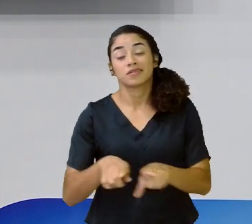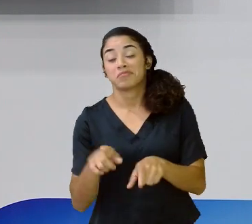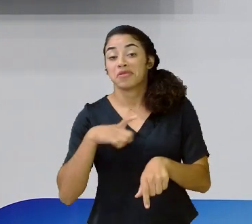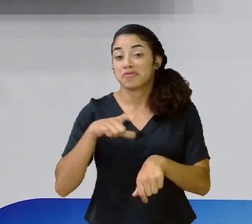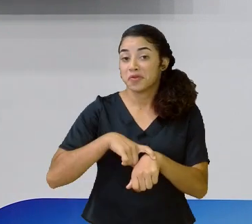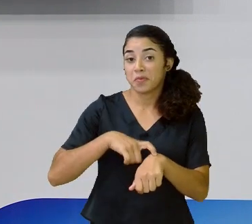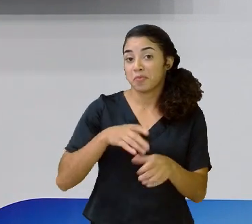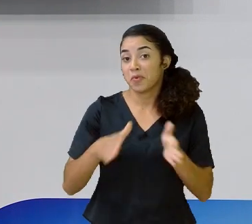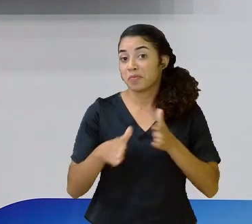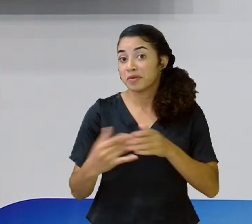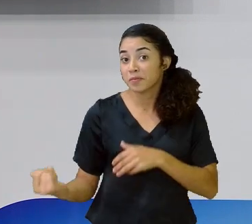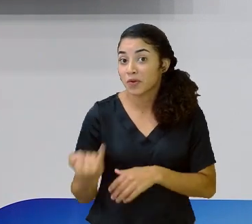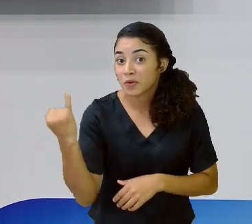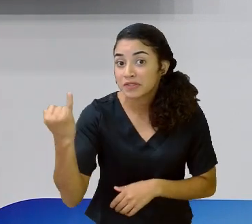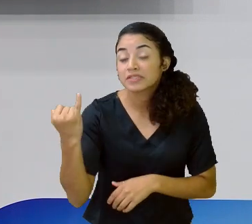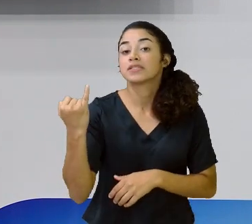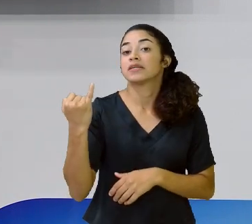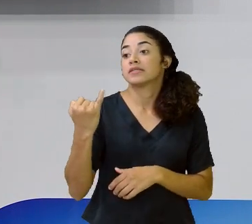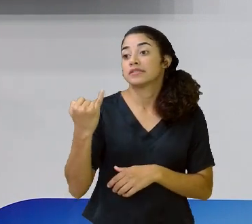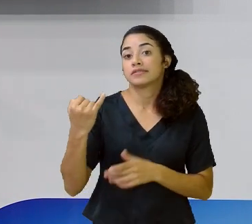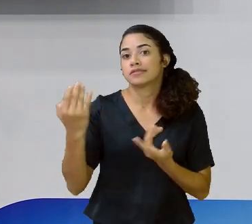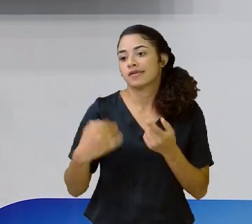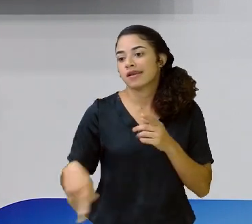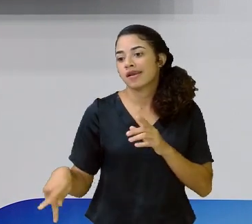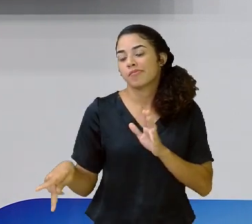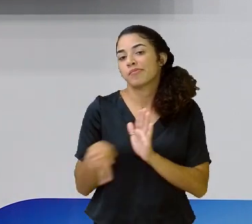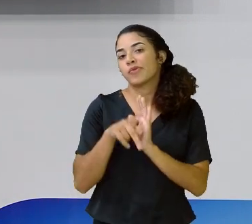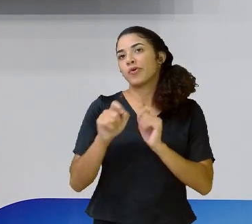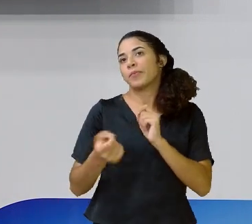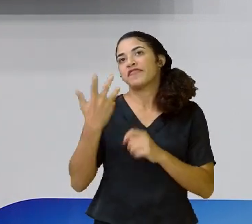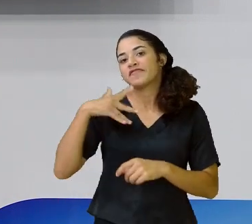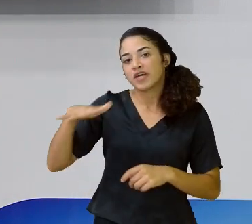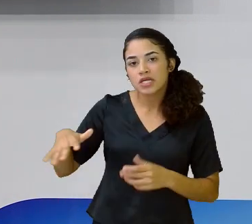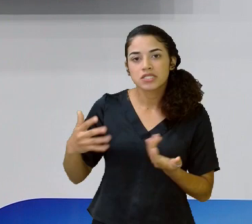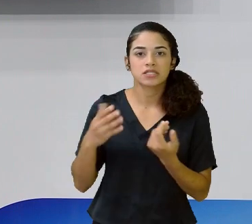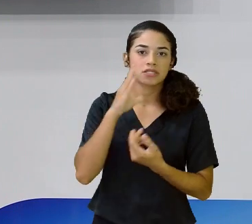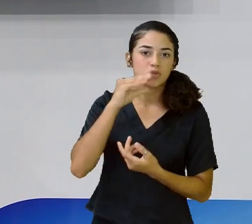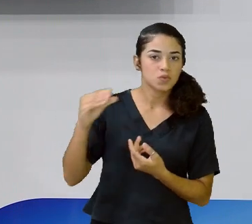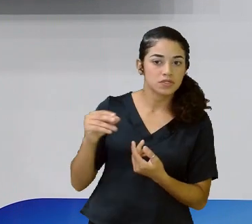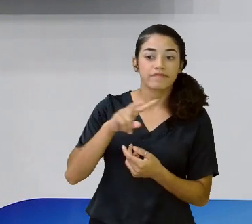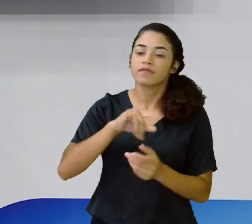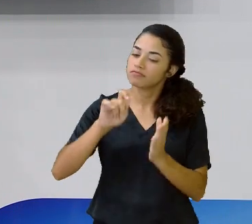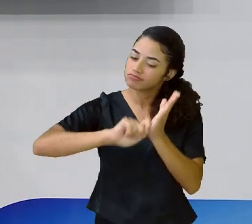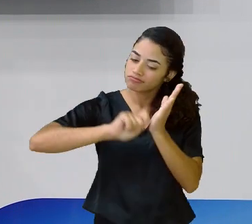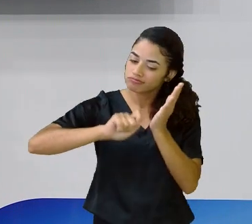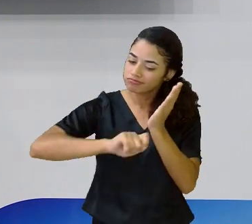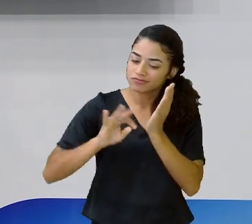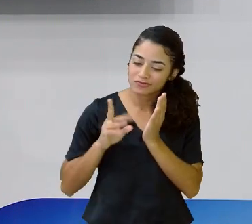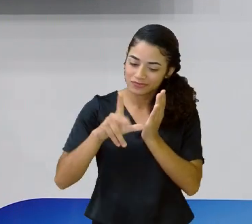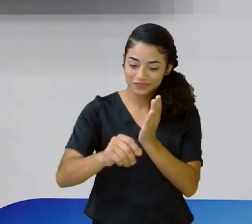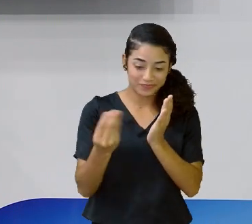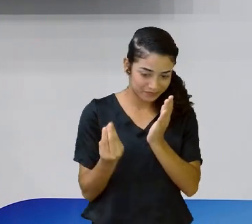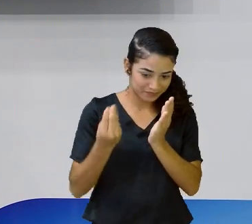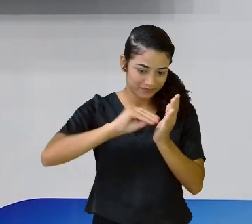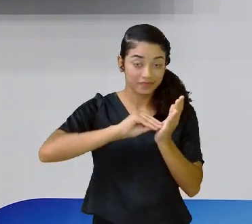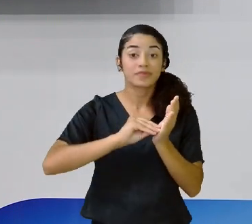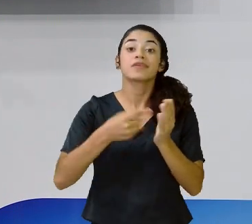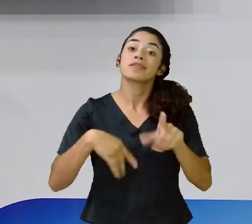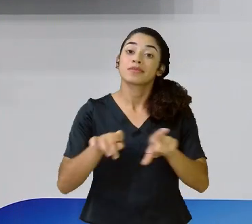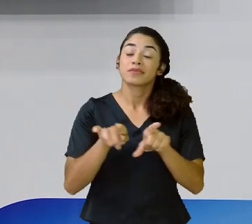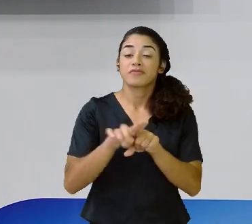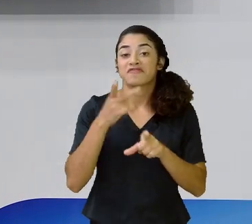momentos importantes daquela pessoa, por exemplo, na infância, na adolescência, ele vai escrevendo tudo lá. Fala se ele fez